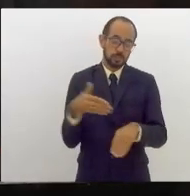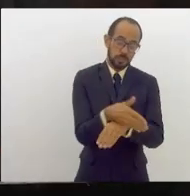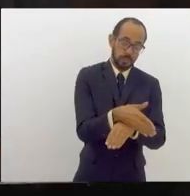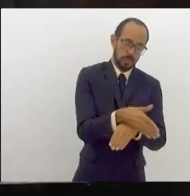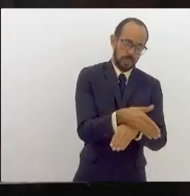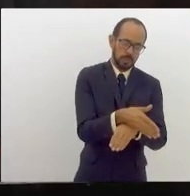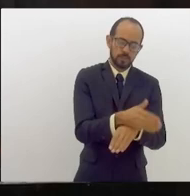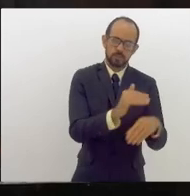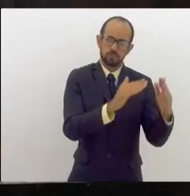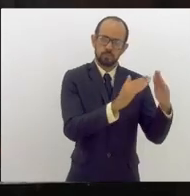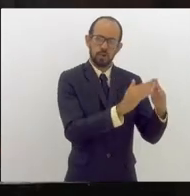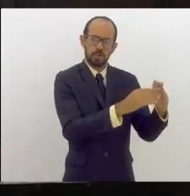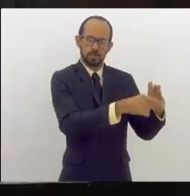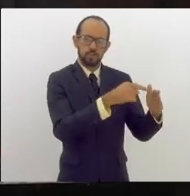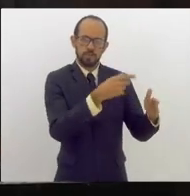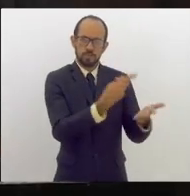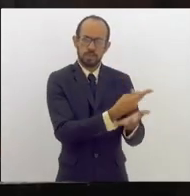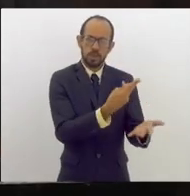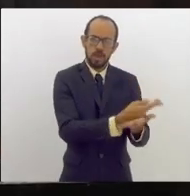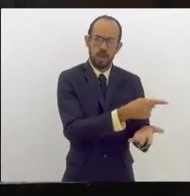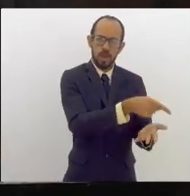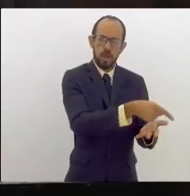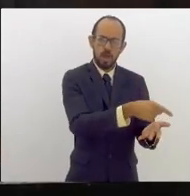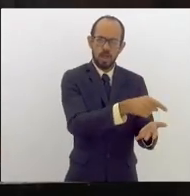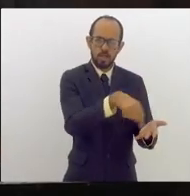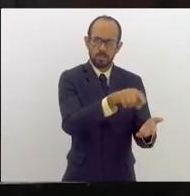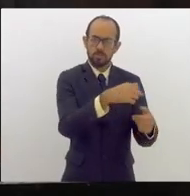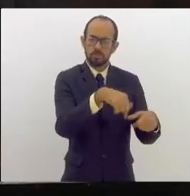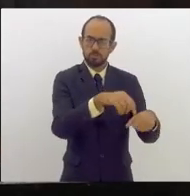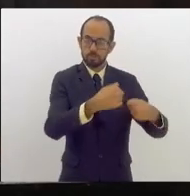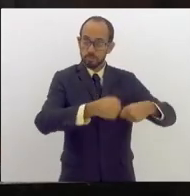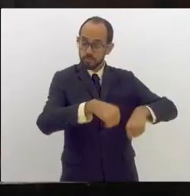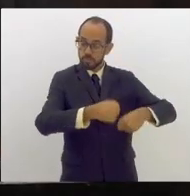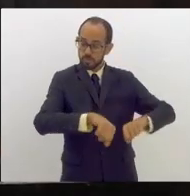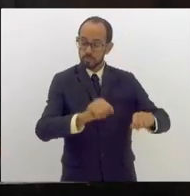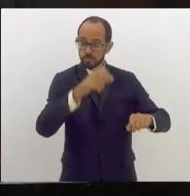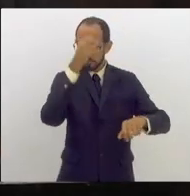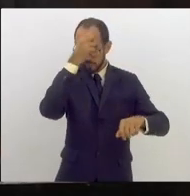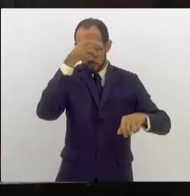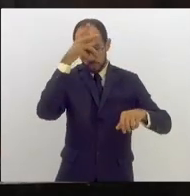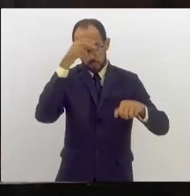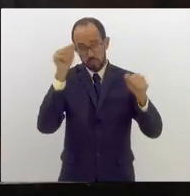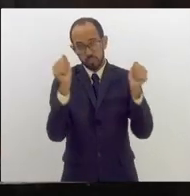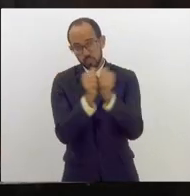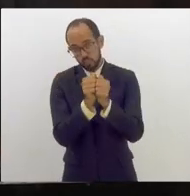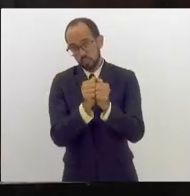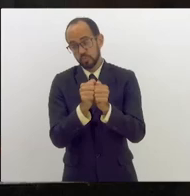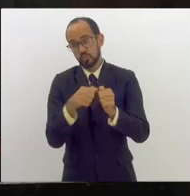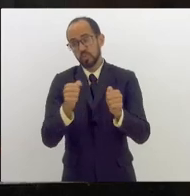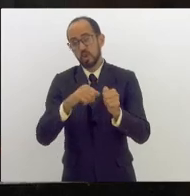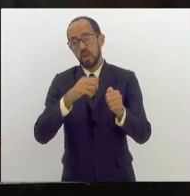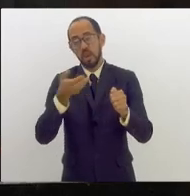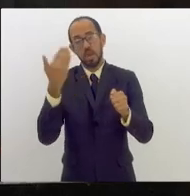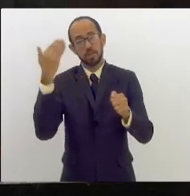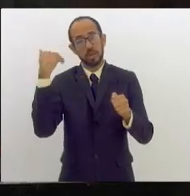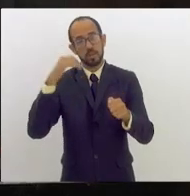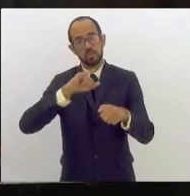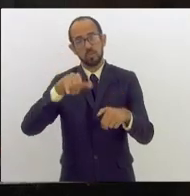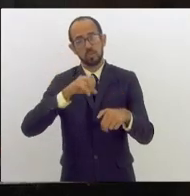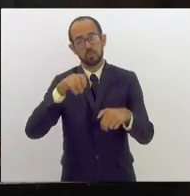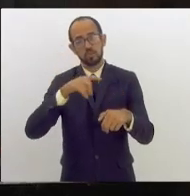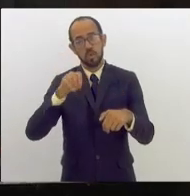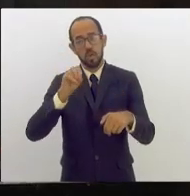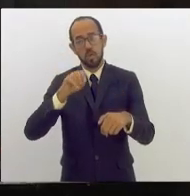rodadas de conversa precisam contar também com a participação da prefeitura inclusive lá atrás quando ocupação João Cândido a prefeitura